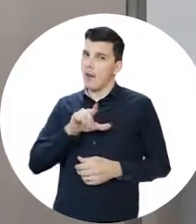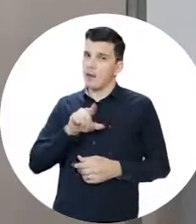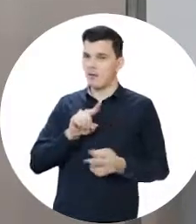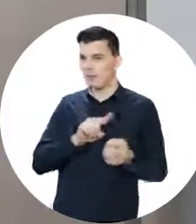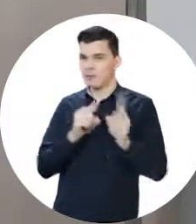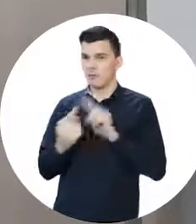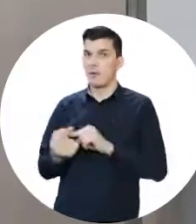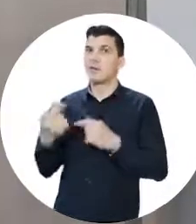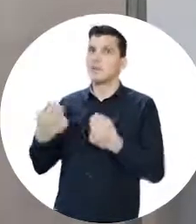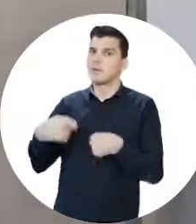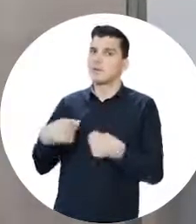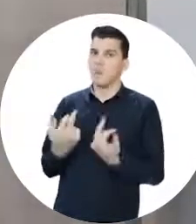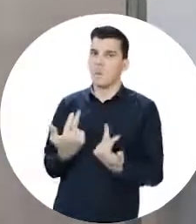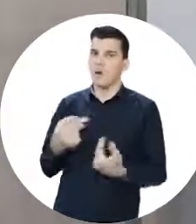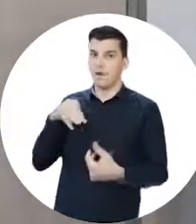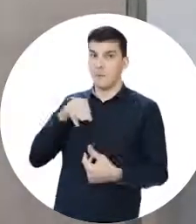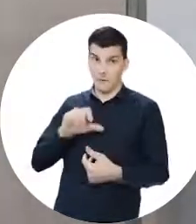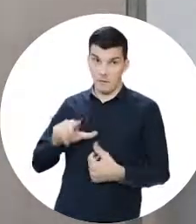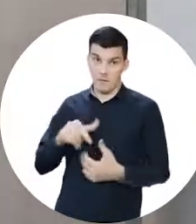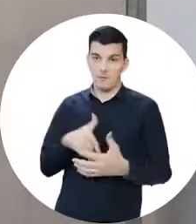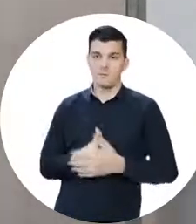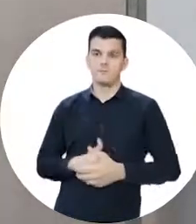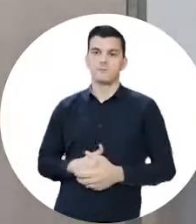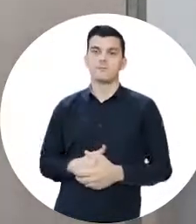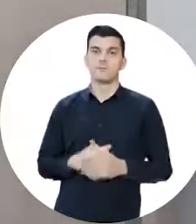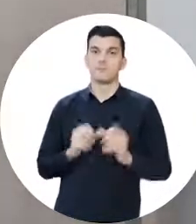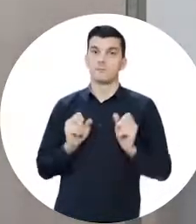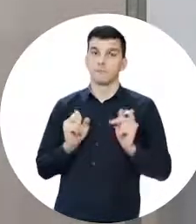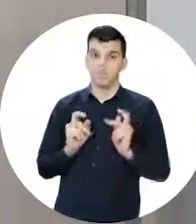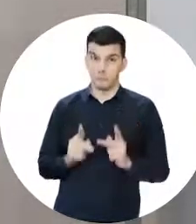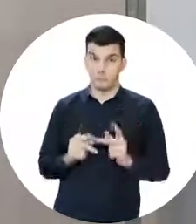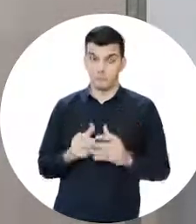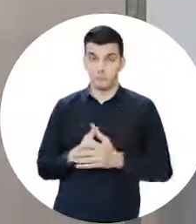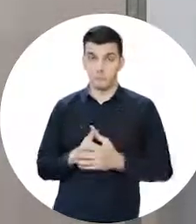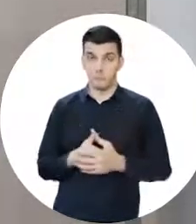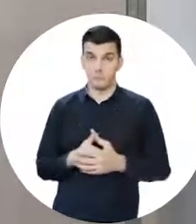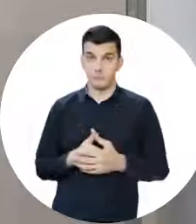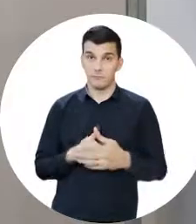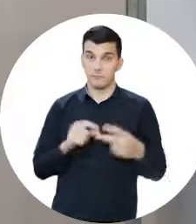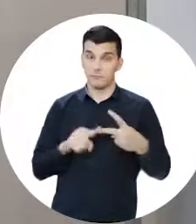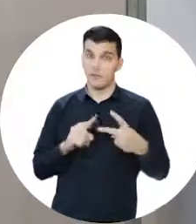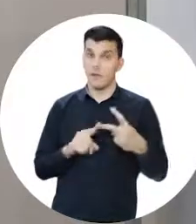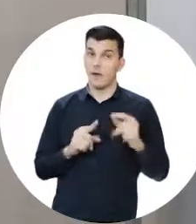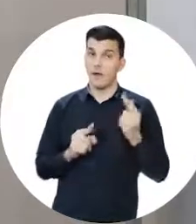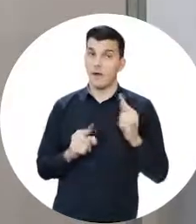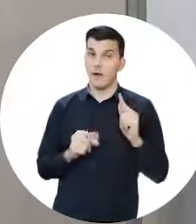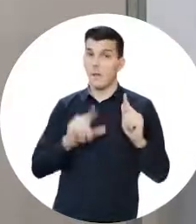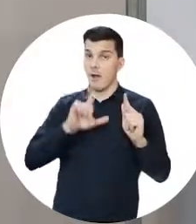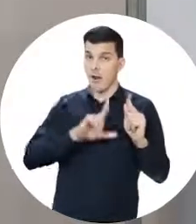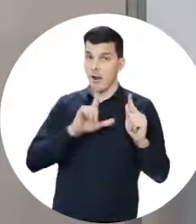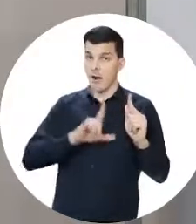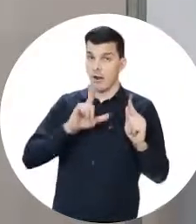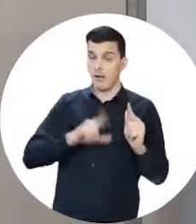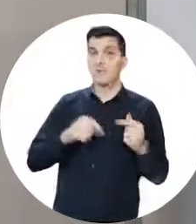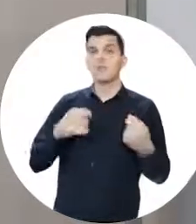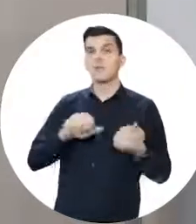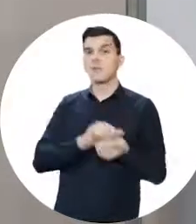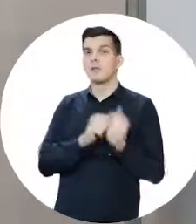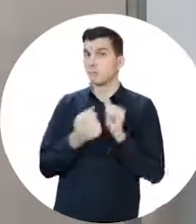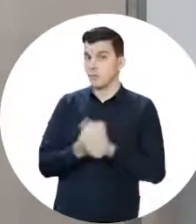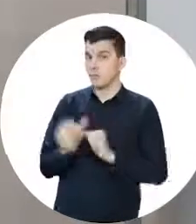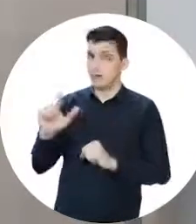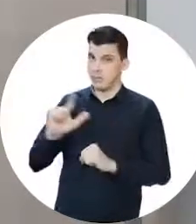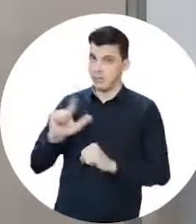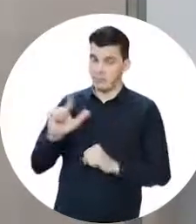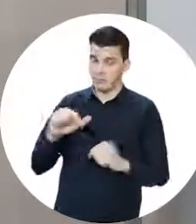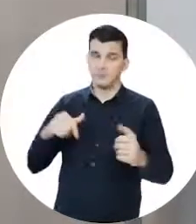aqui necessariamente também precisa estar em ml, certo? Se ele te desse gramas por litro, você teria que transformar isso aqui para